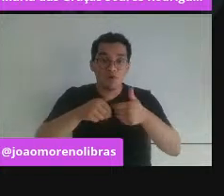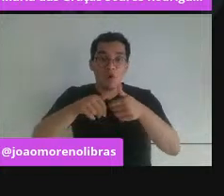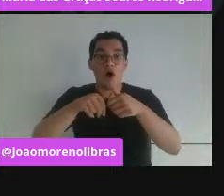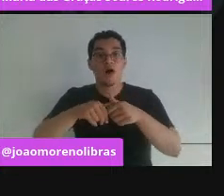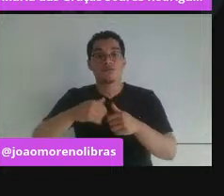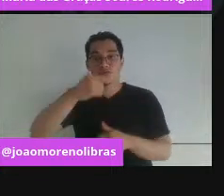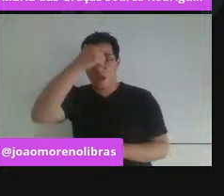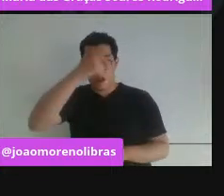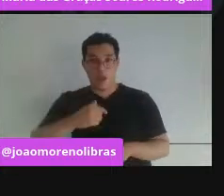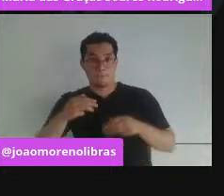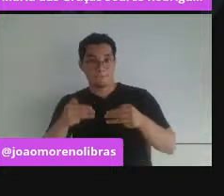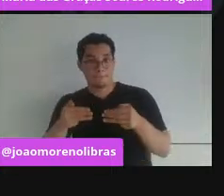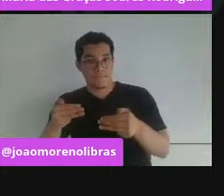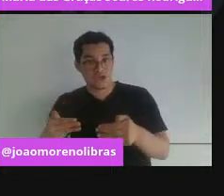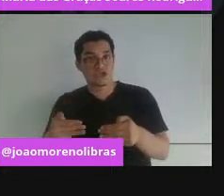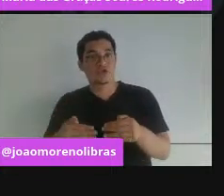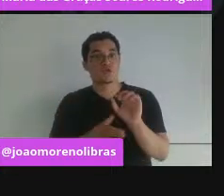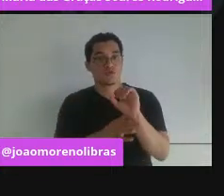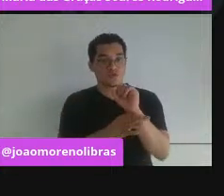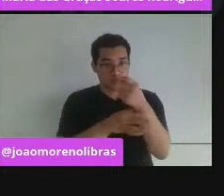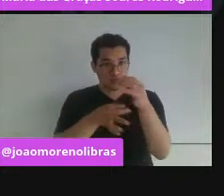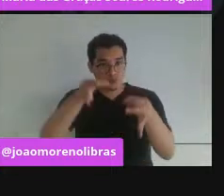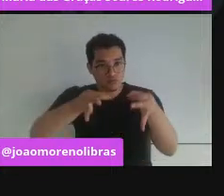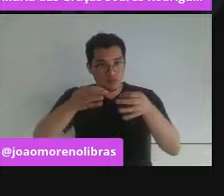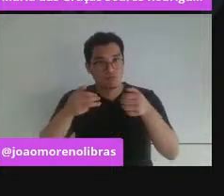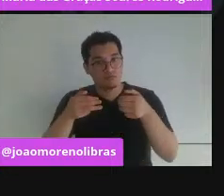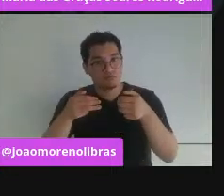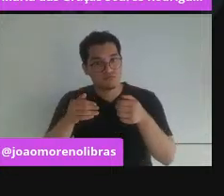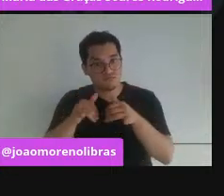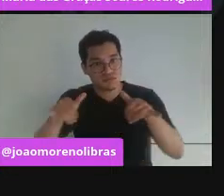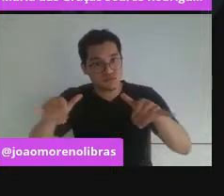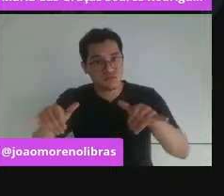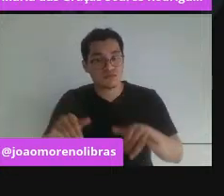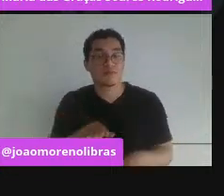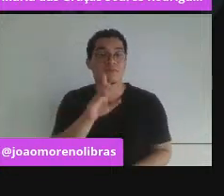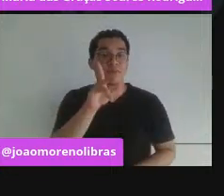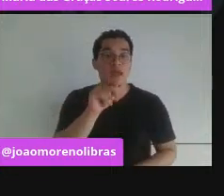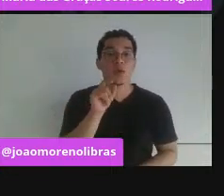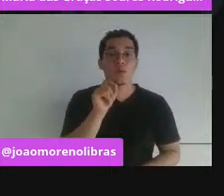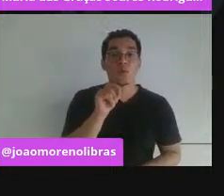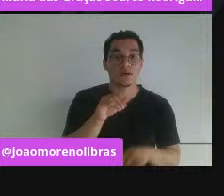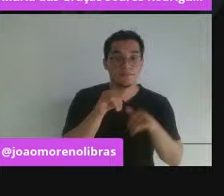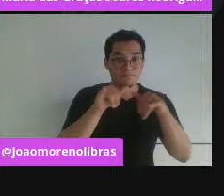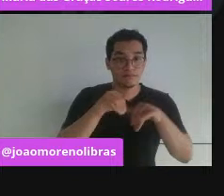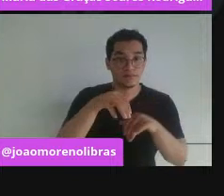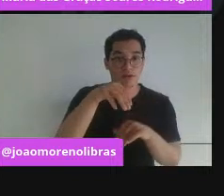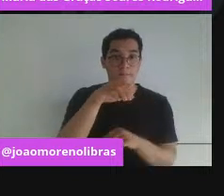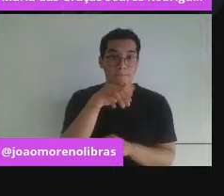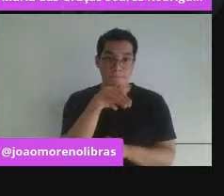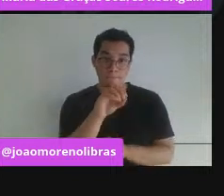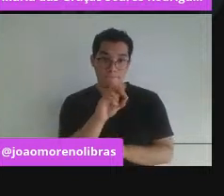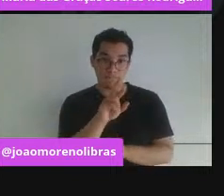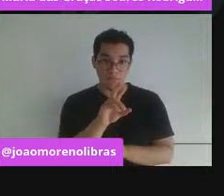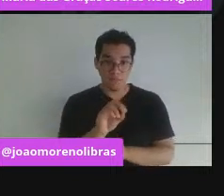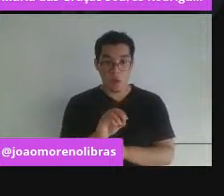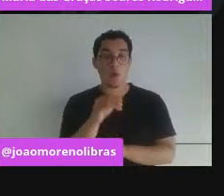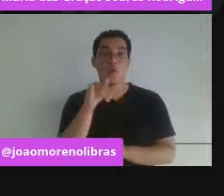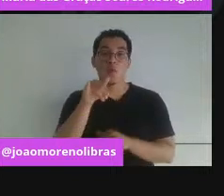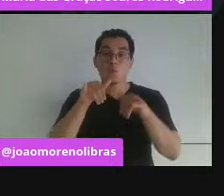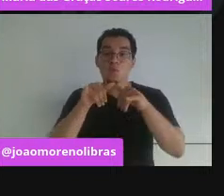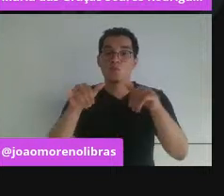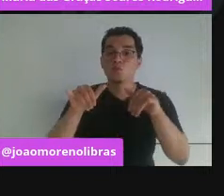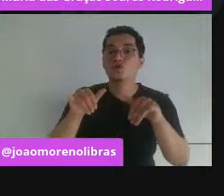contradizia a constatação, abro aspas. A manchete diz, Moro diz que não há tortura em presídios no Pará.